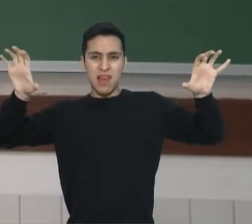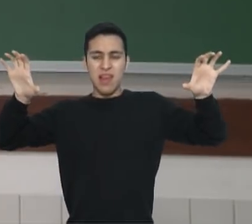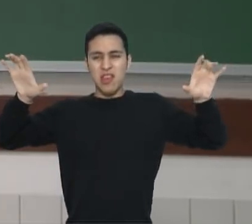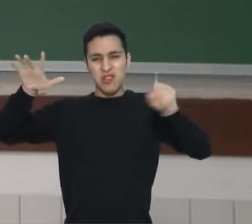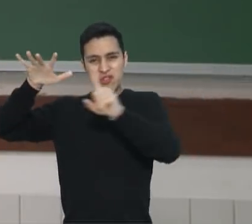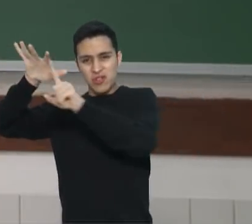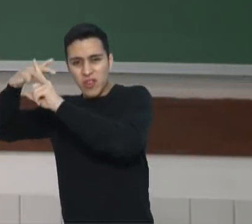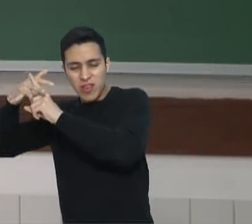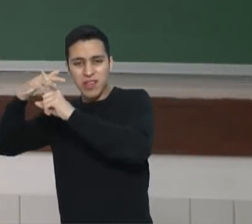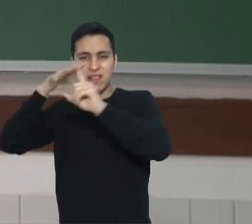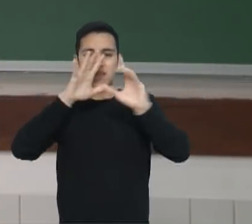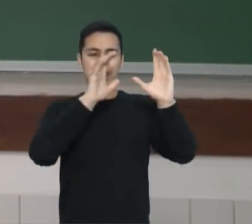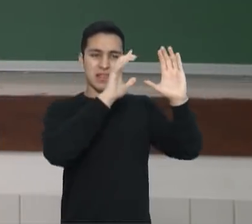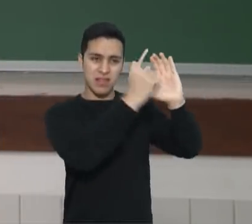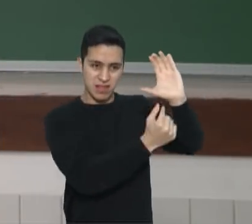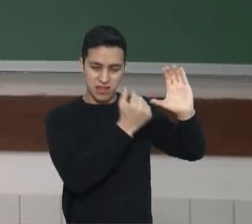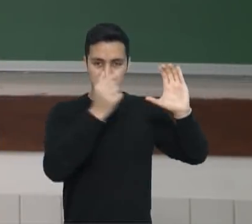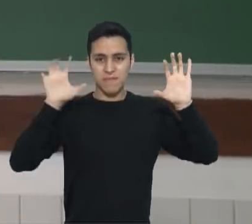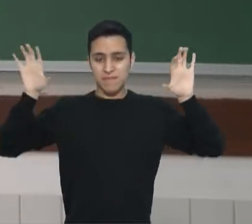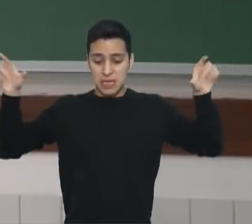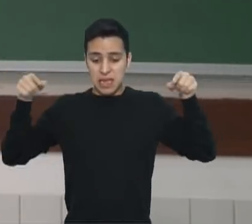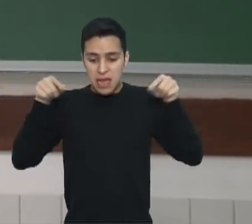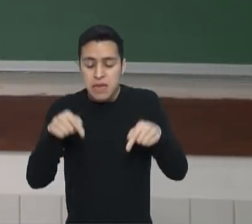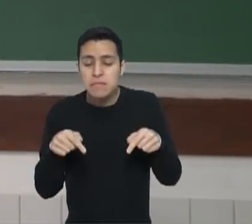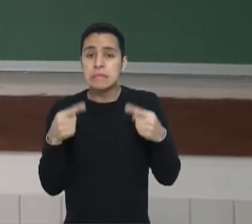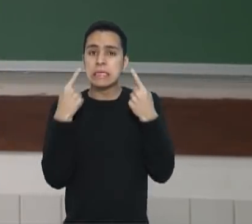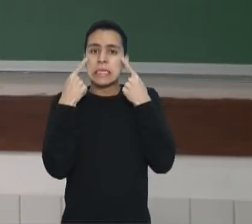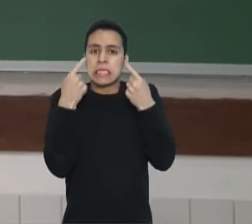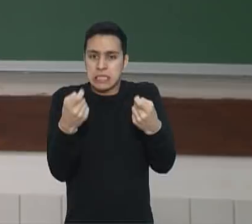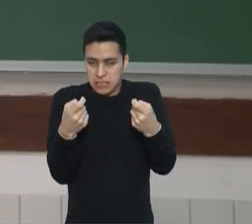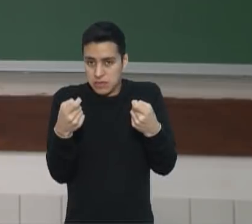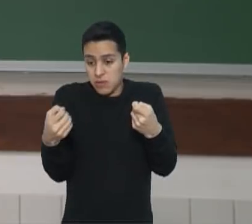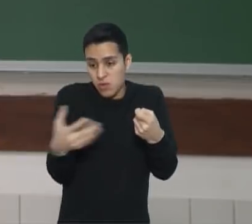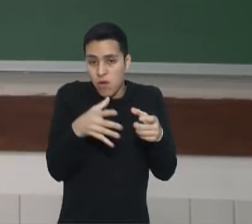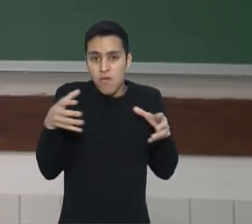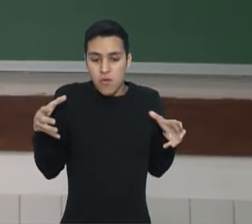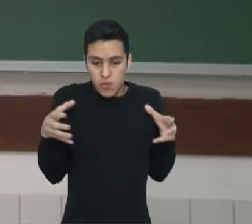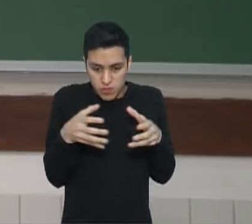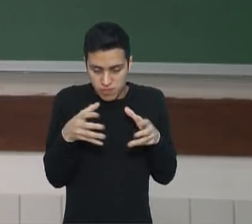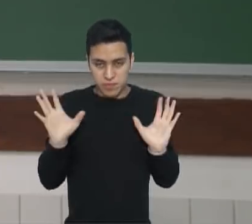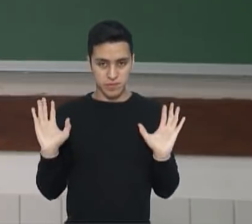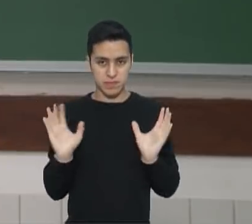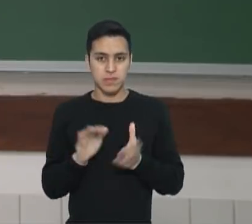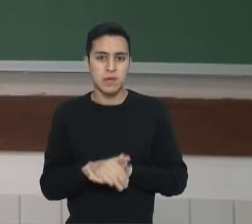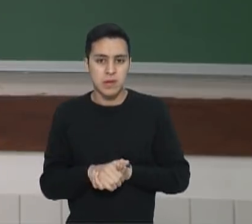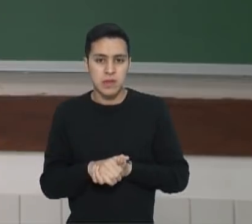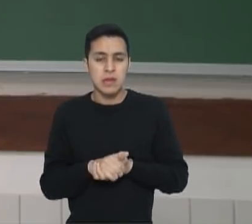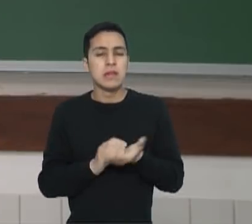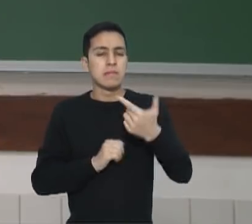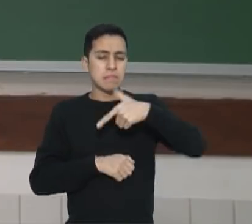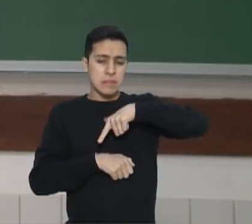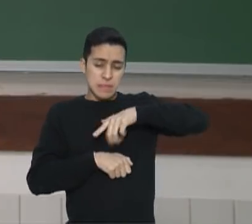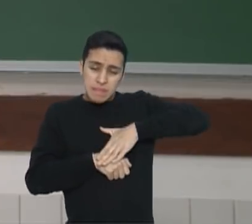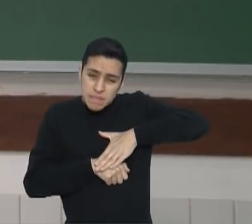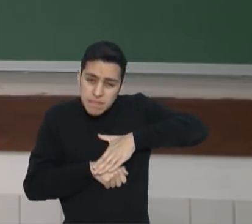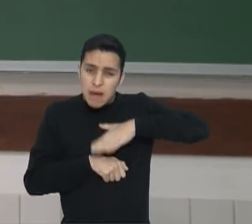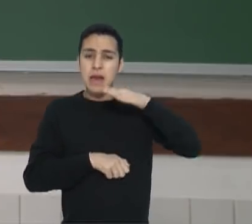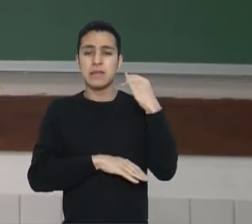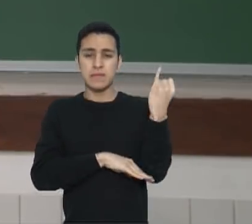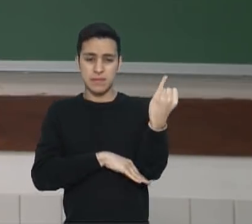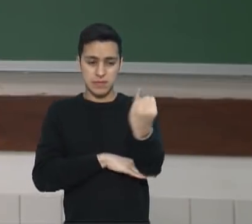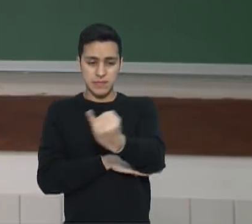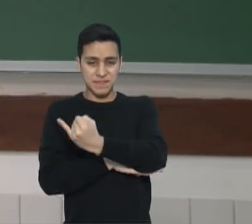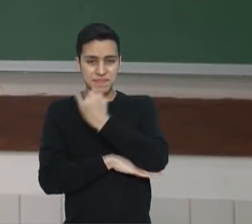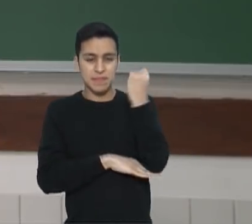exceção mais importante à nova ordem criada depois da Segunda Guerra, a ordem bipolar. A mais importante